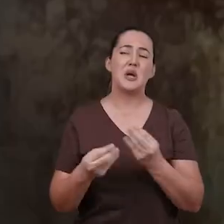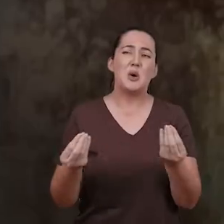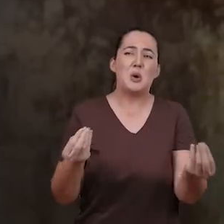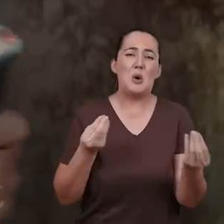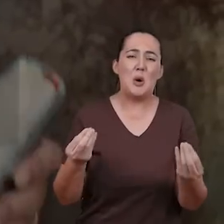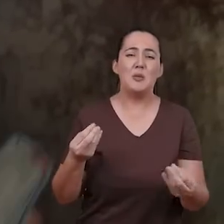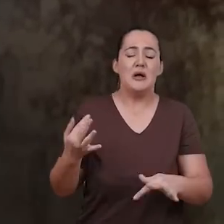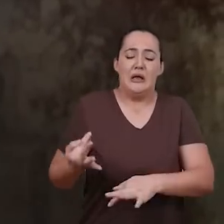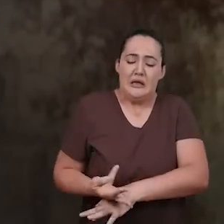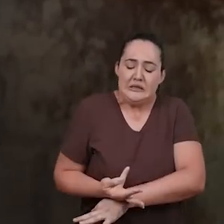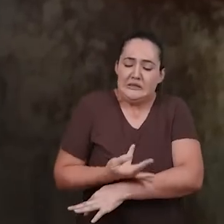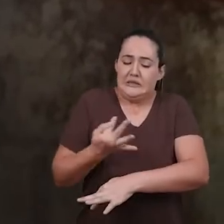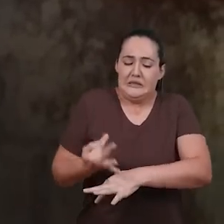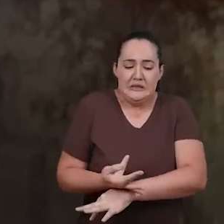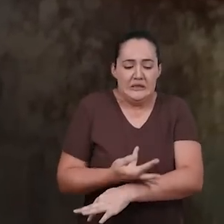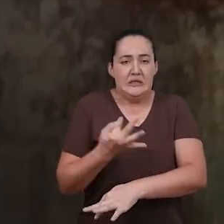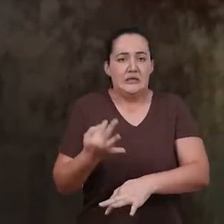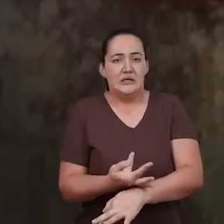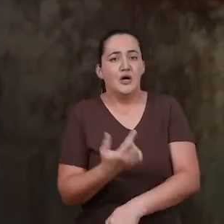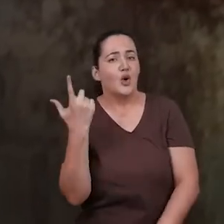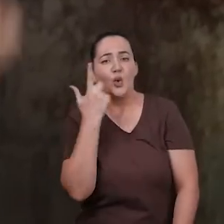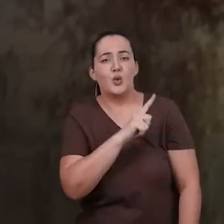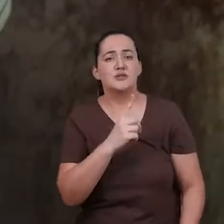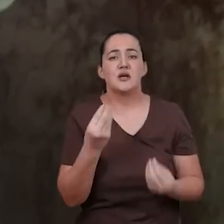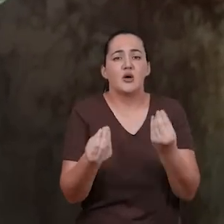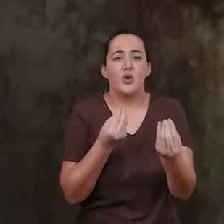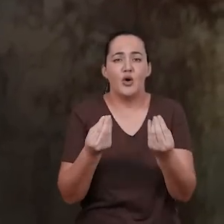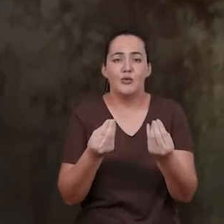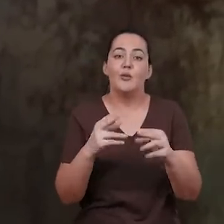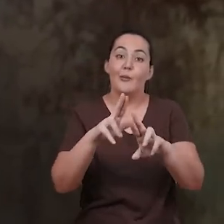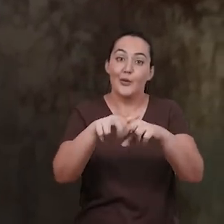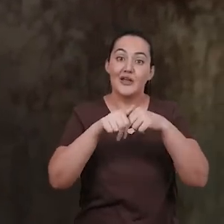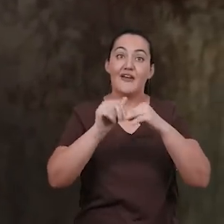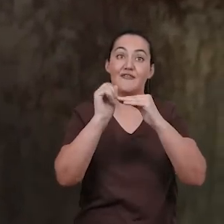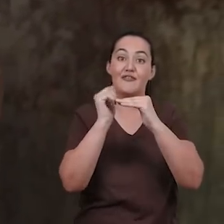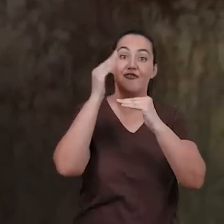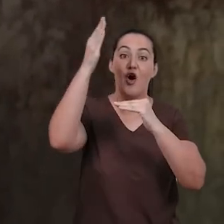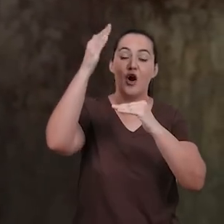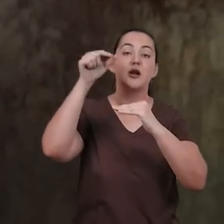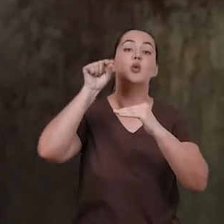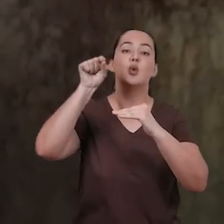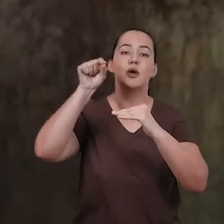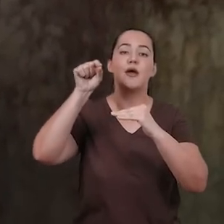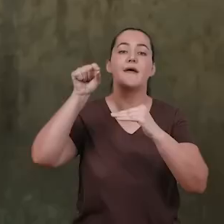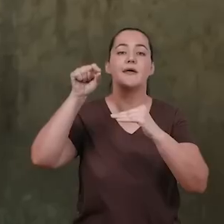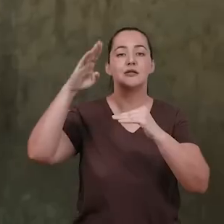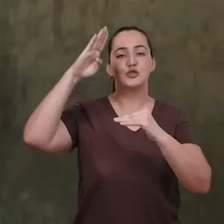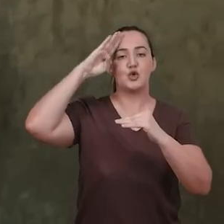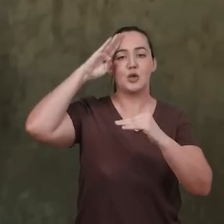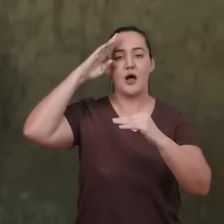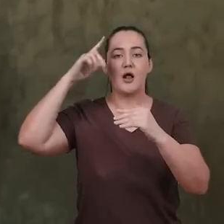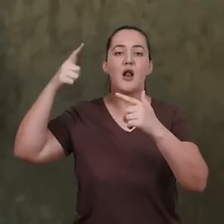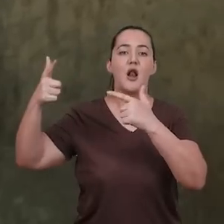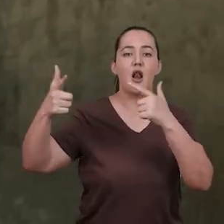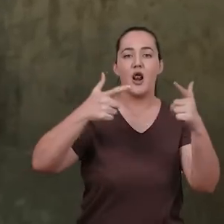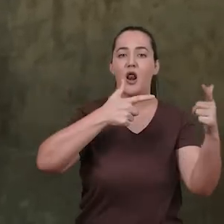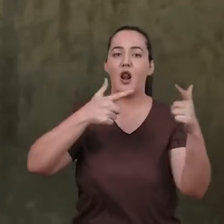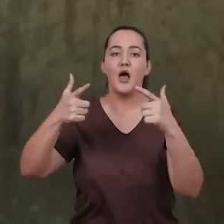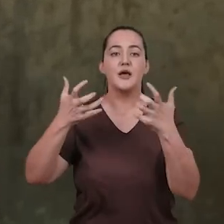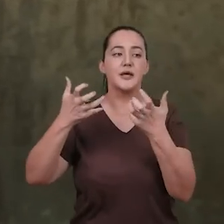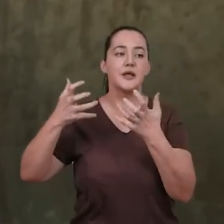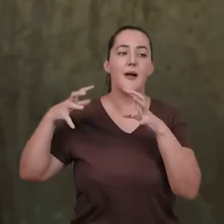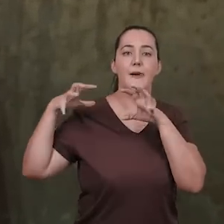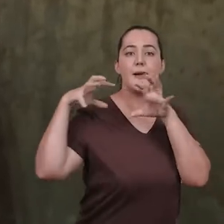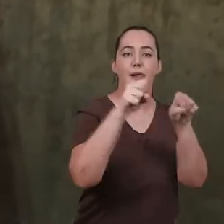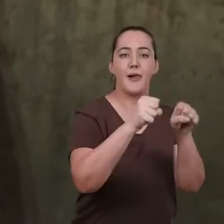aguentarem todo o desconforto daqui de dentro? A perseguição que acontecia lá fora. Era semelhante a uma